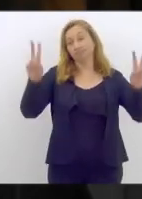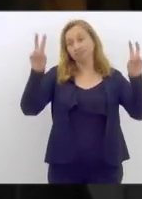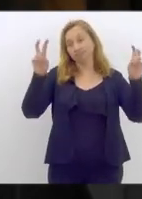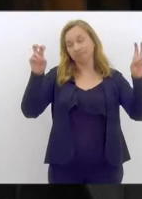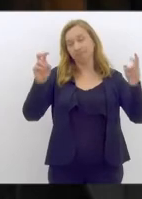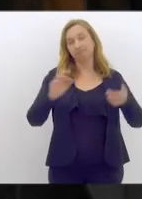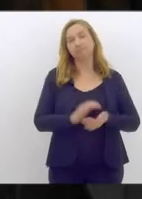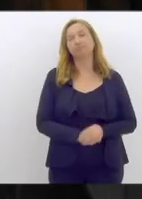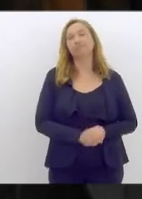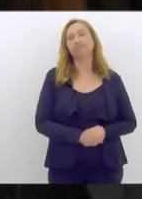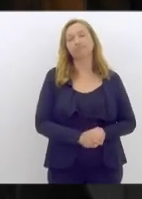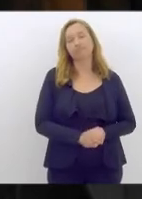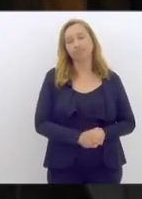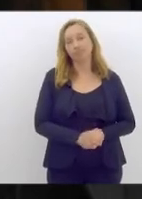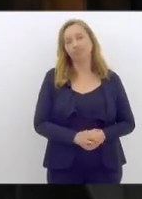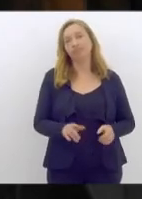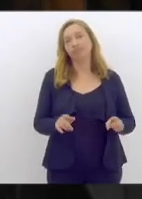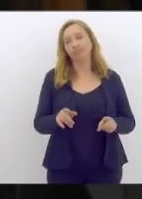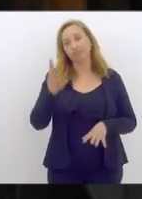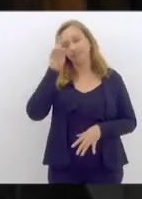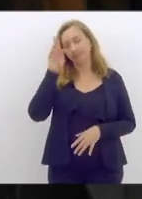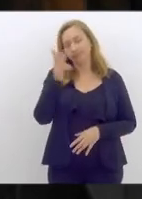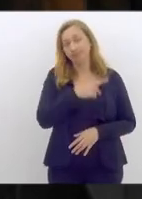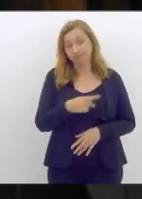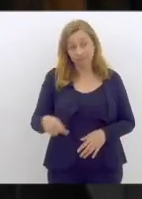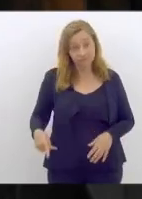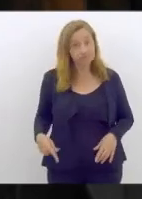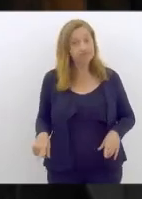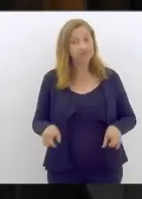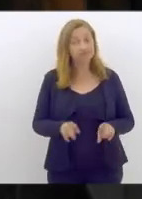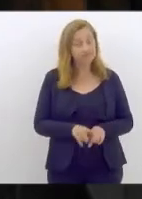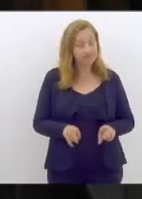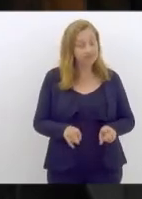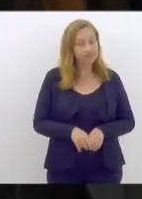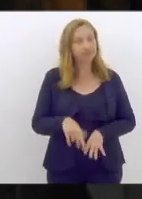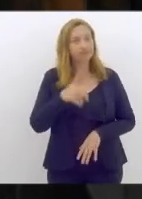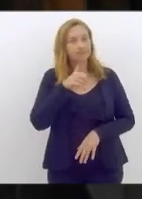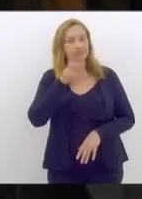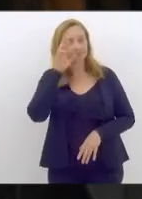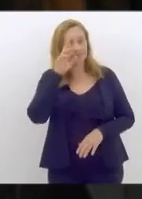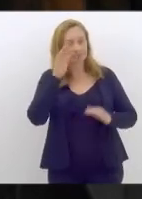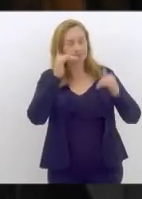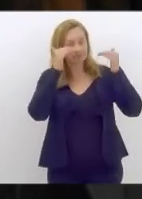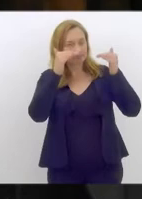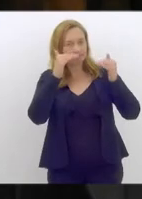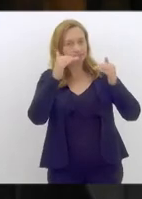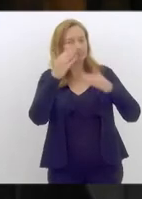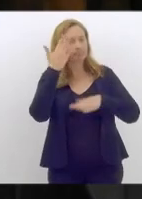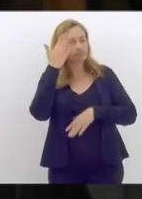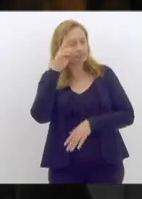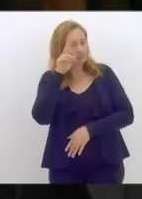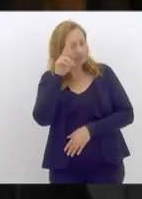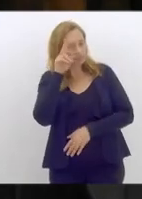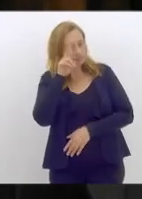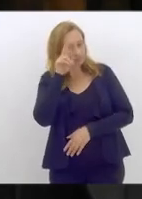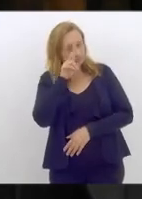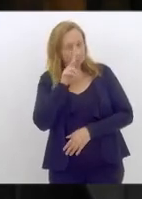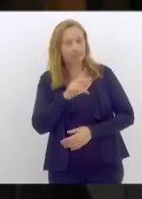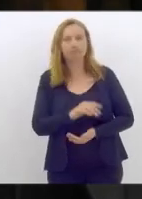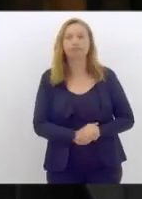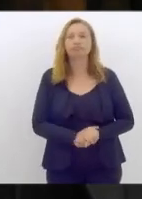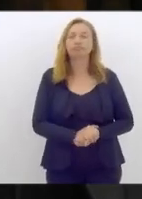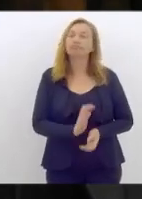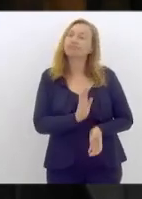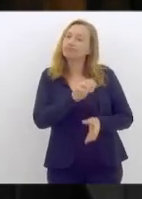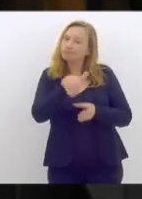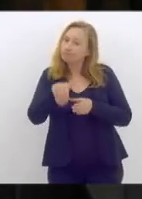canção ainda mais senhor presidente você excelência há de lembrar da indigitada